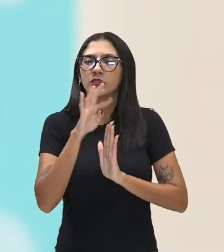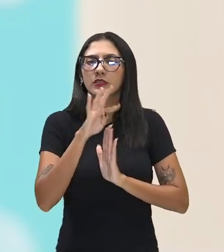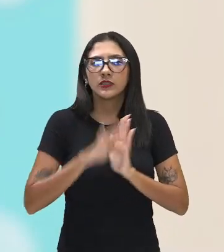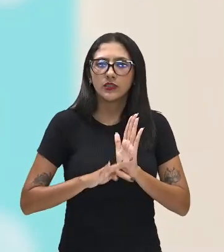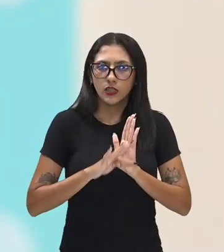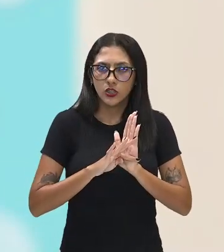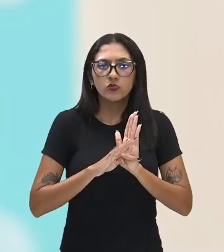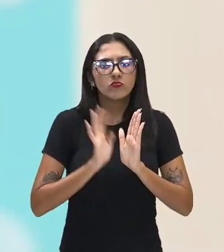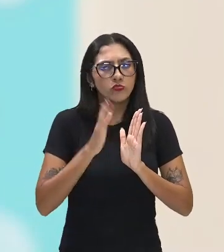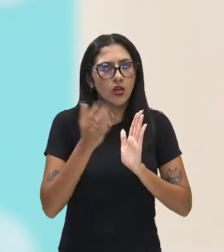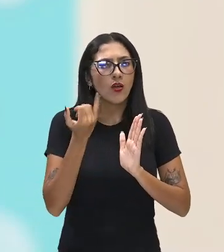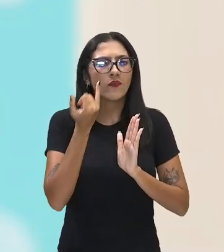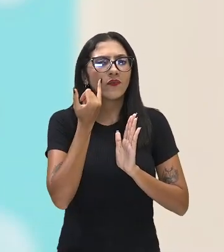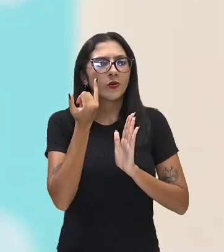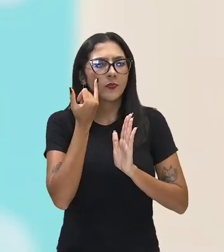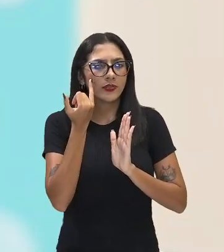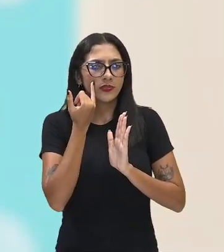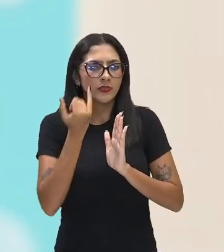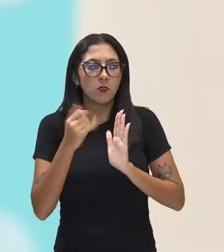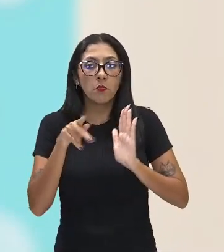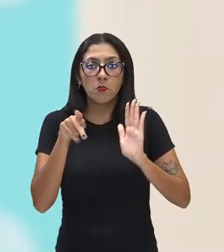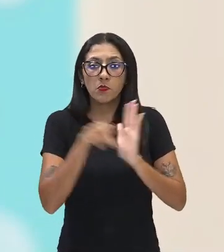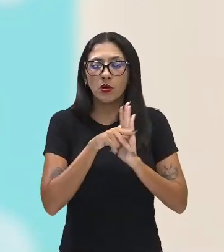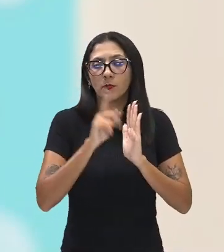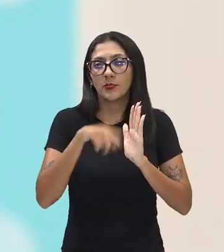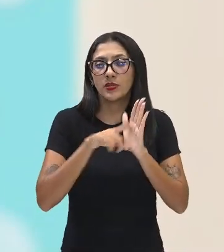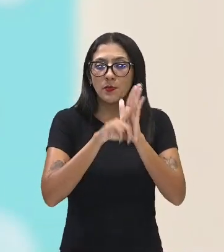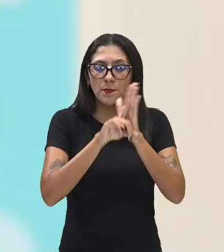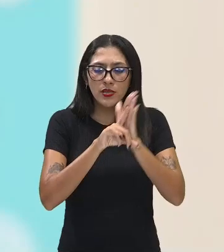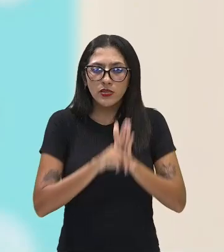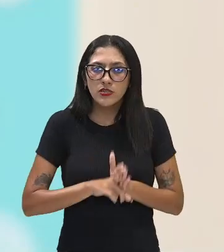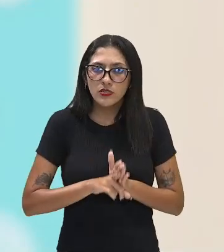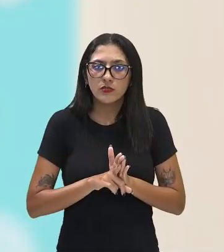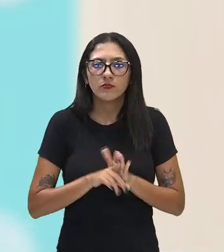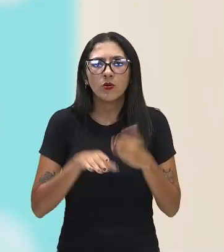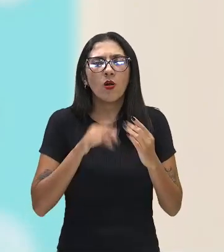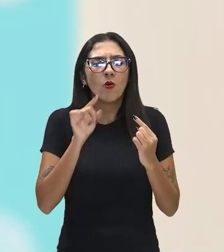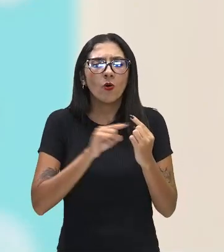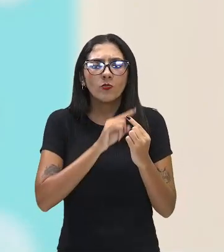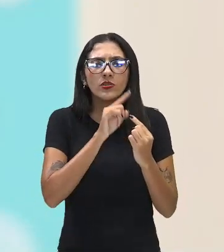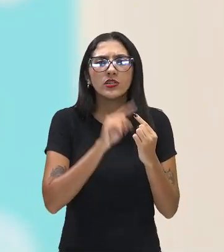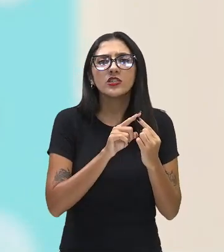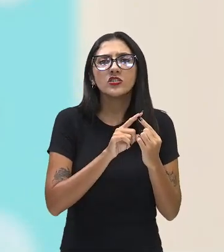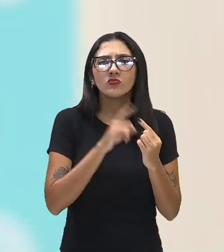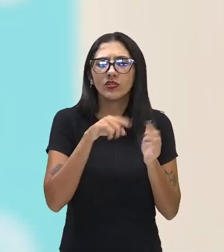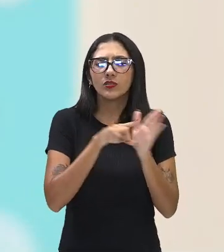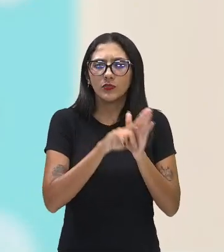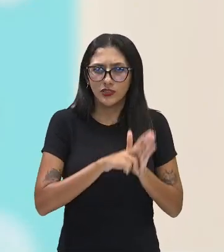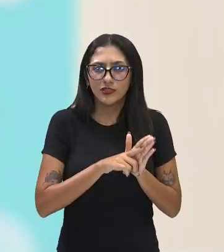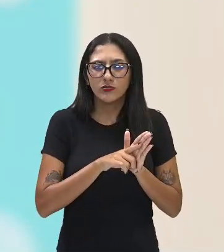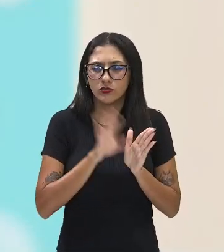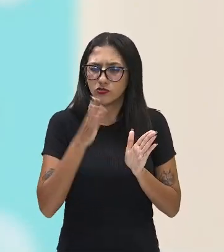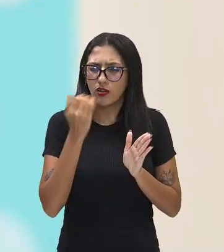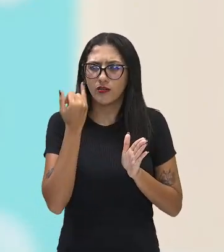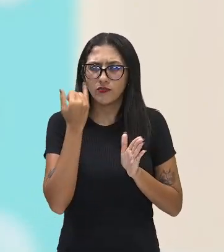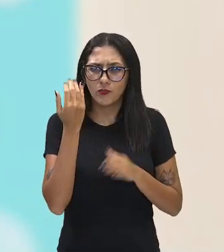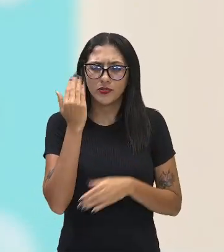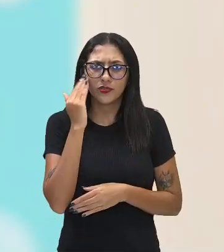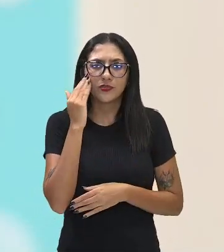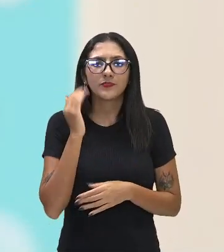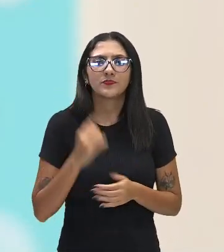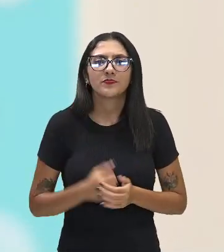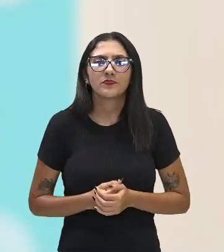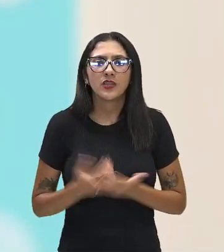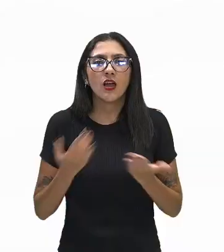todo e o objetivo da pesquisa, para que foi, né? Qual foi a finalidade. E agora, qual foi o